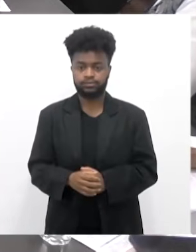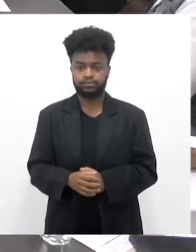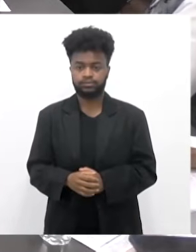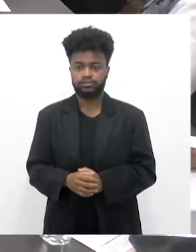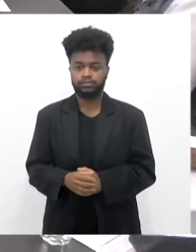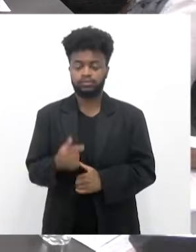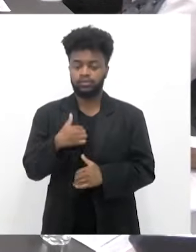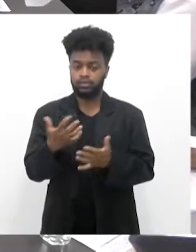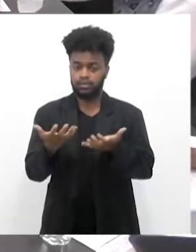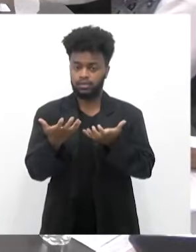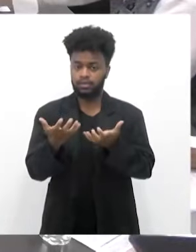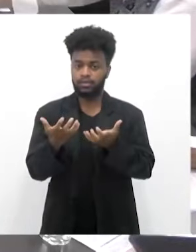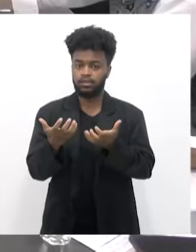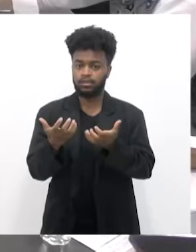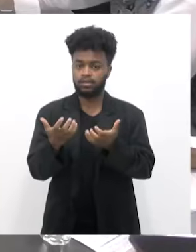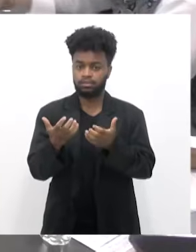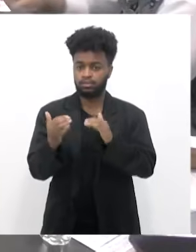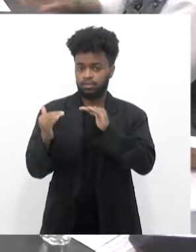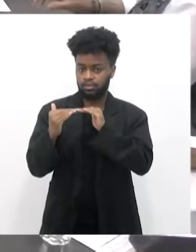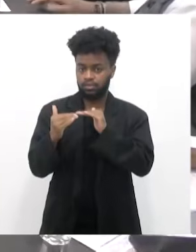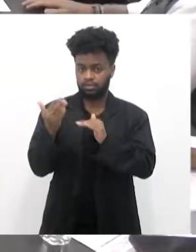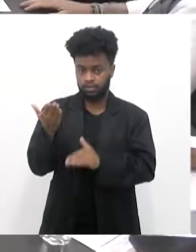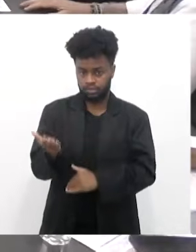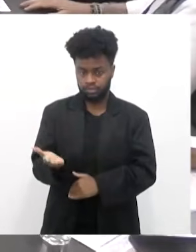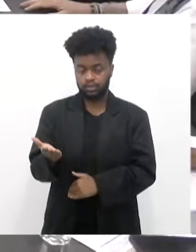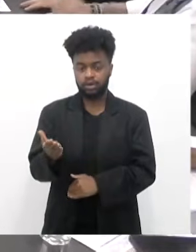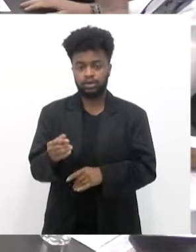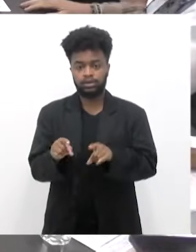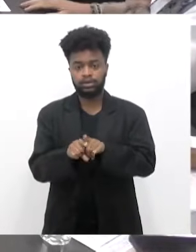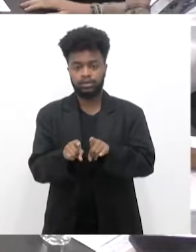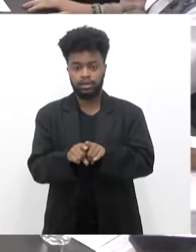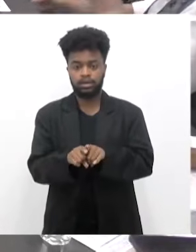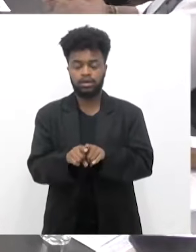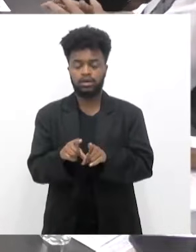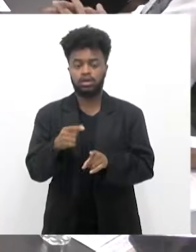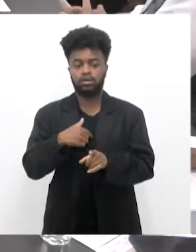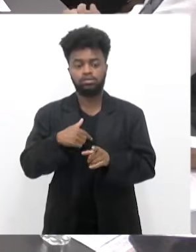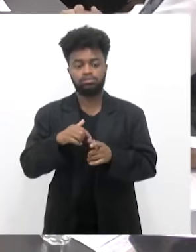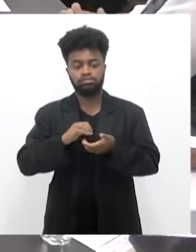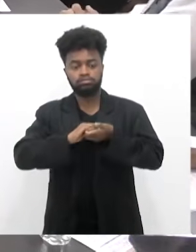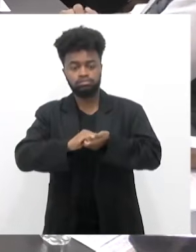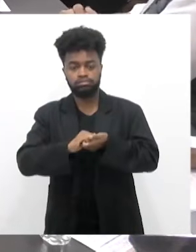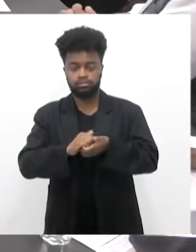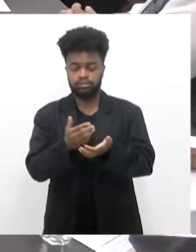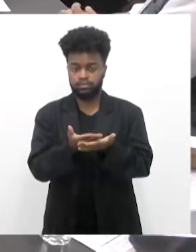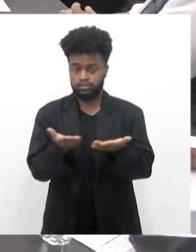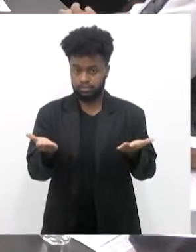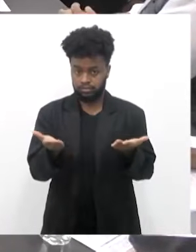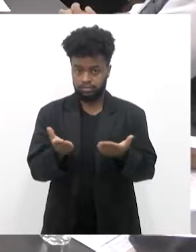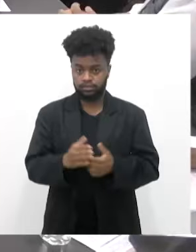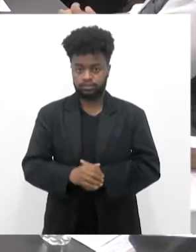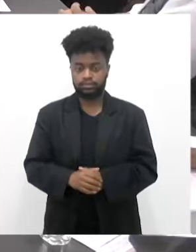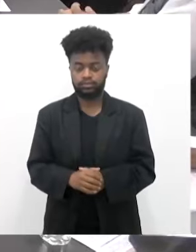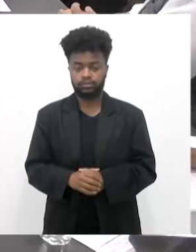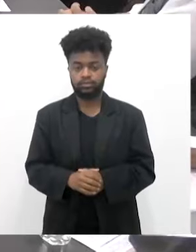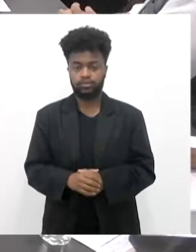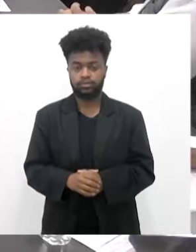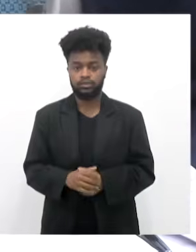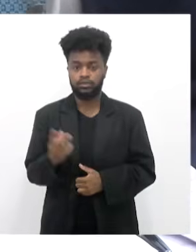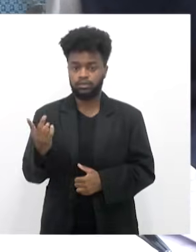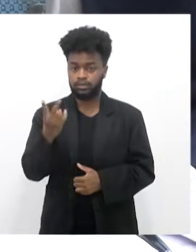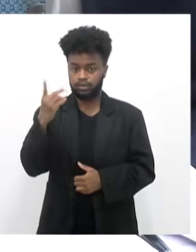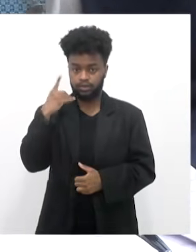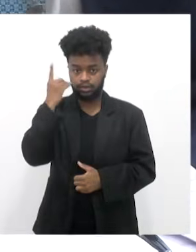me somar, Vossa Excelência, coadunar, e aqui fazer uma saudação e um reconhecimento ao deputado